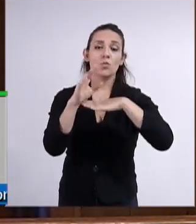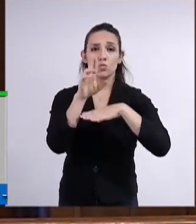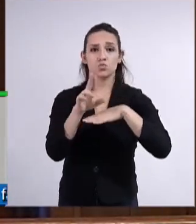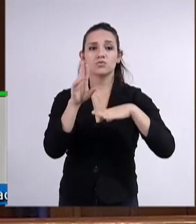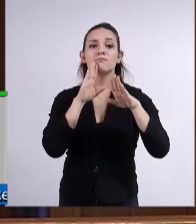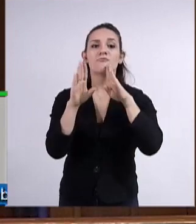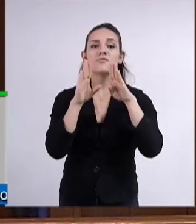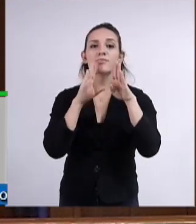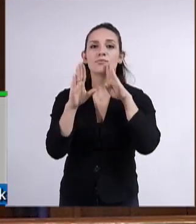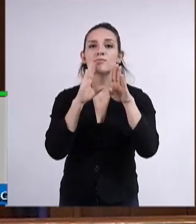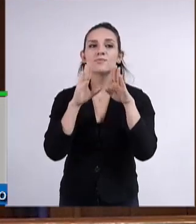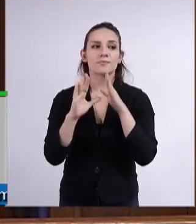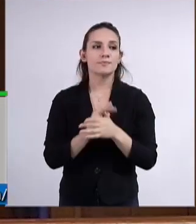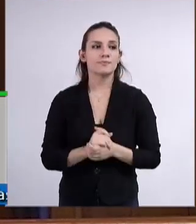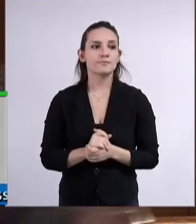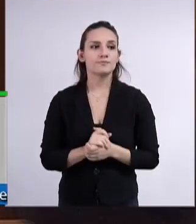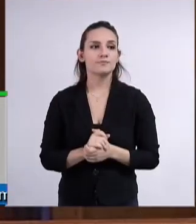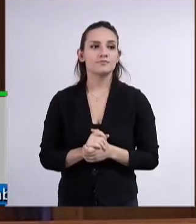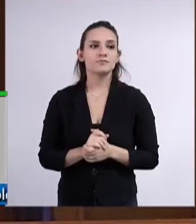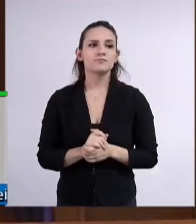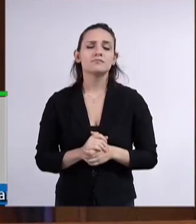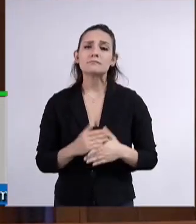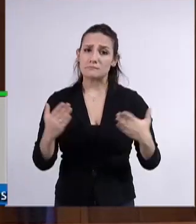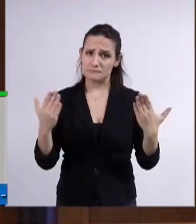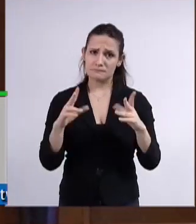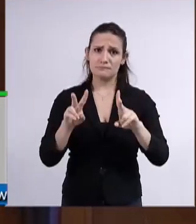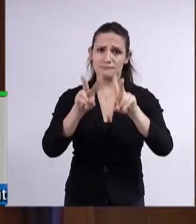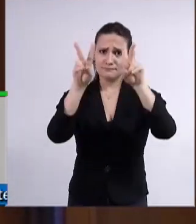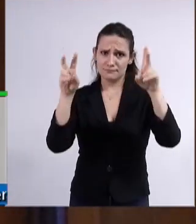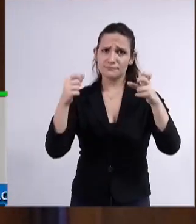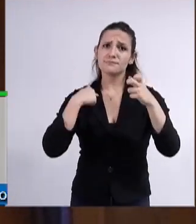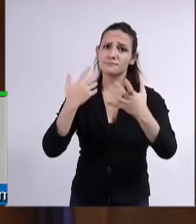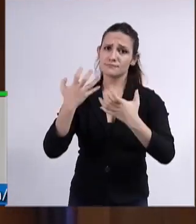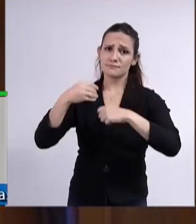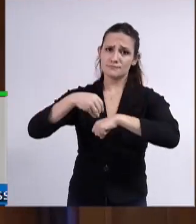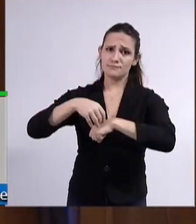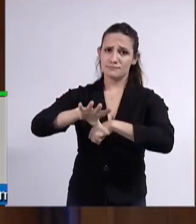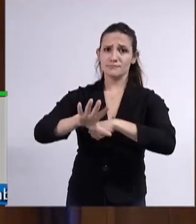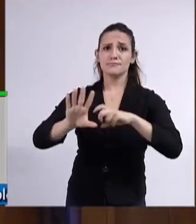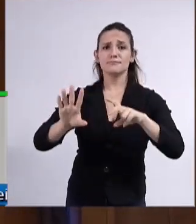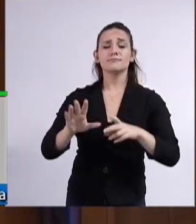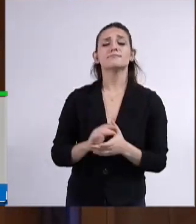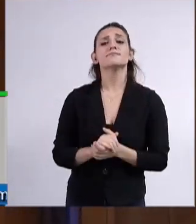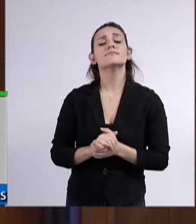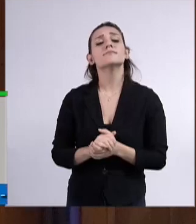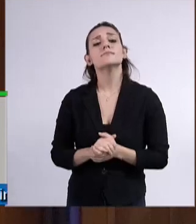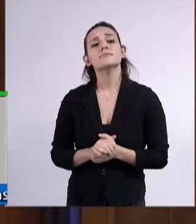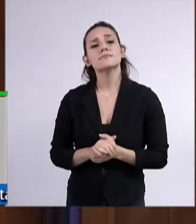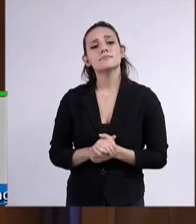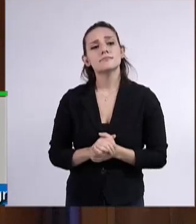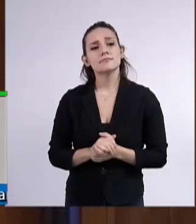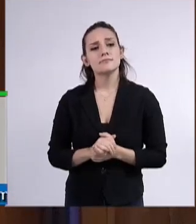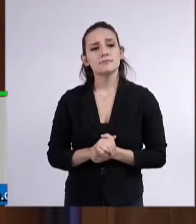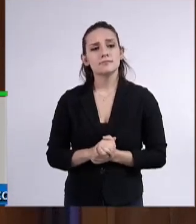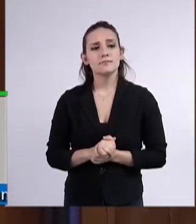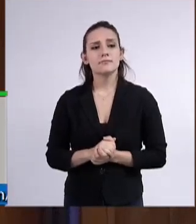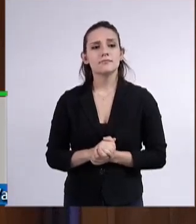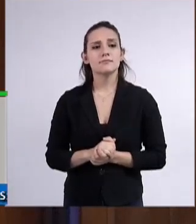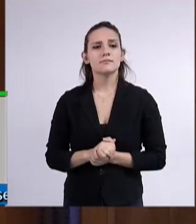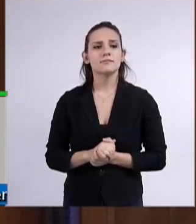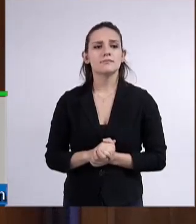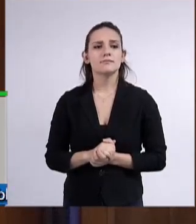Facebook. O assunto que eu trago a essa tribuna